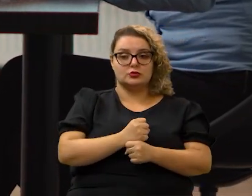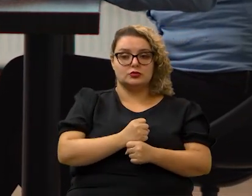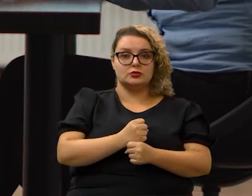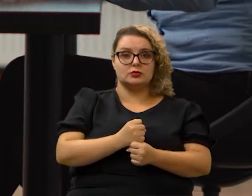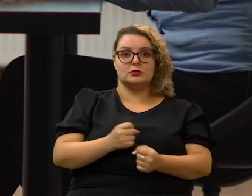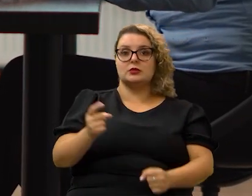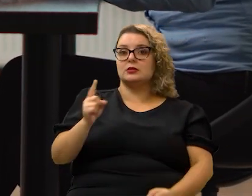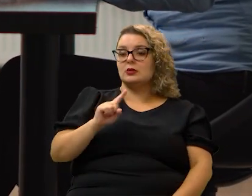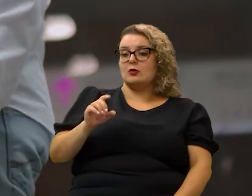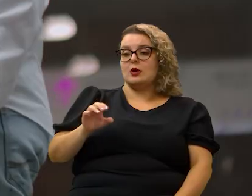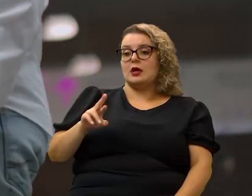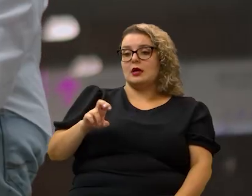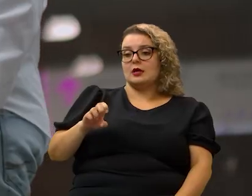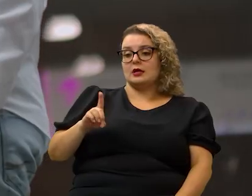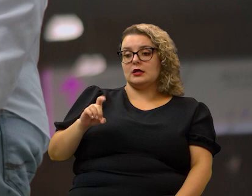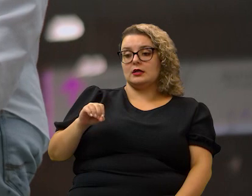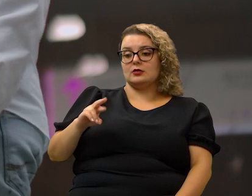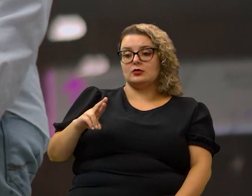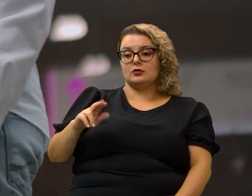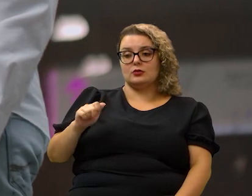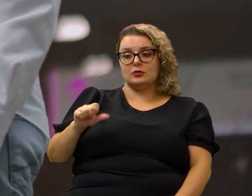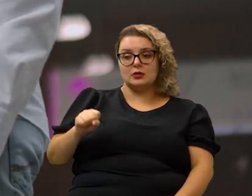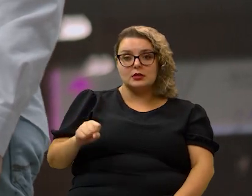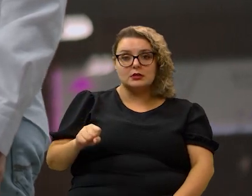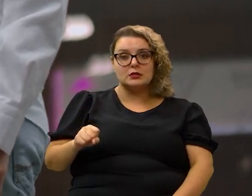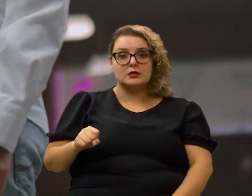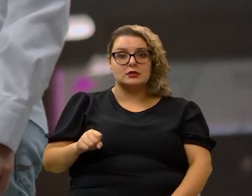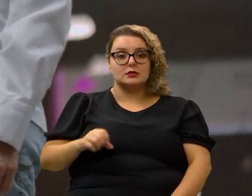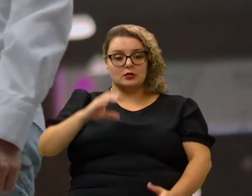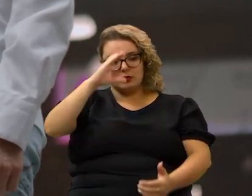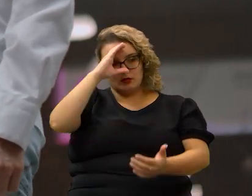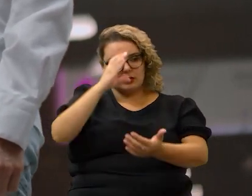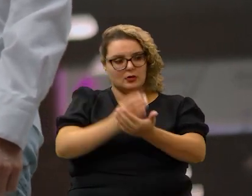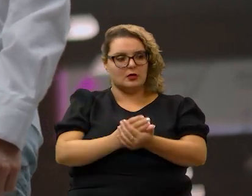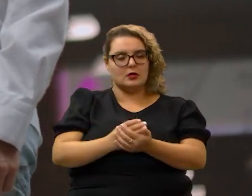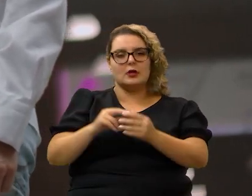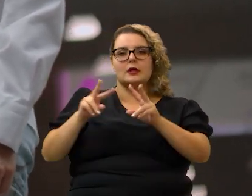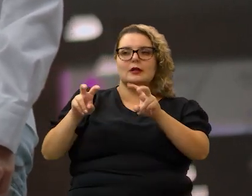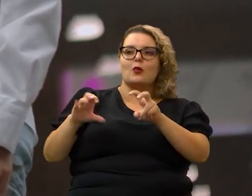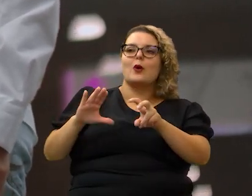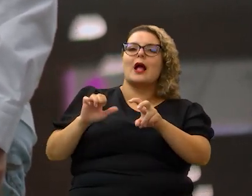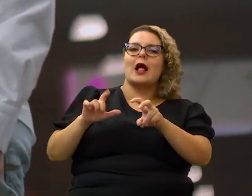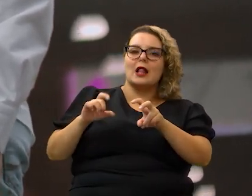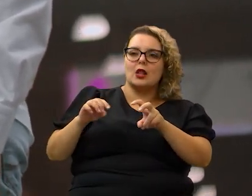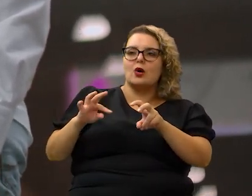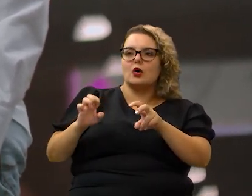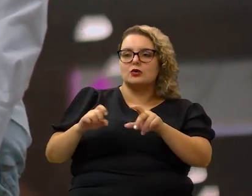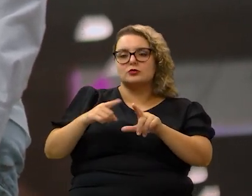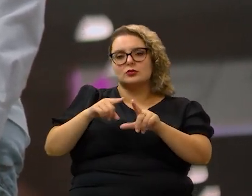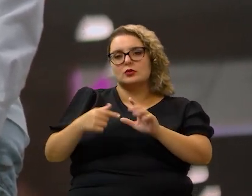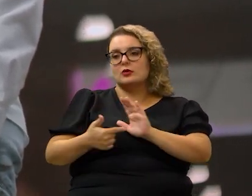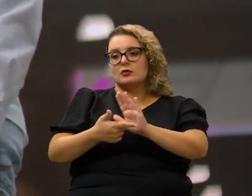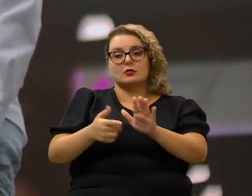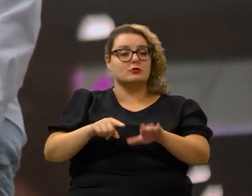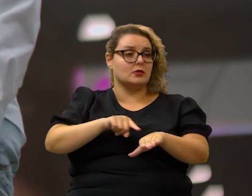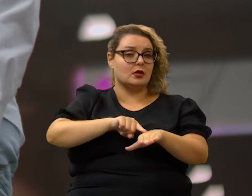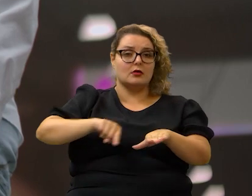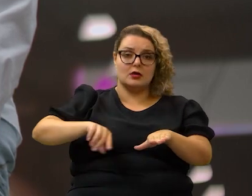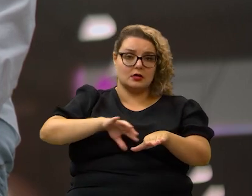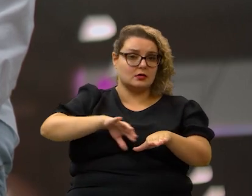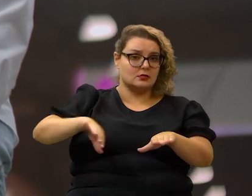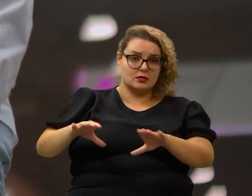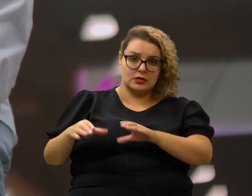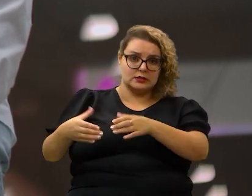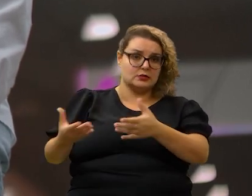são credoras confiáveis, dão calote, ou a estatística mostra que dão calote, ele vai excluir esse